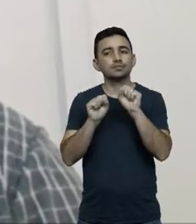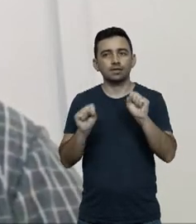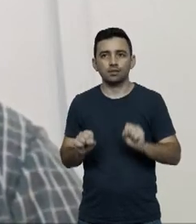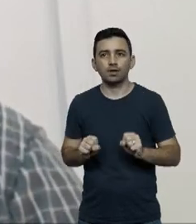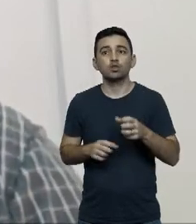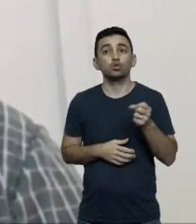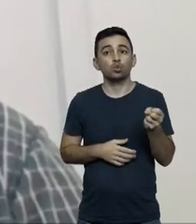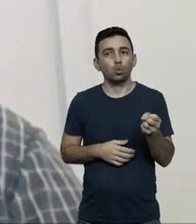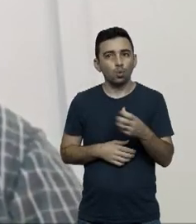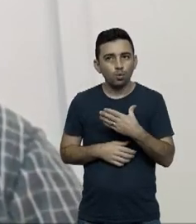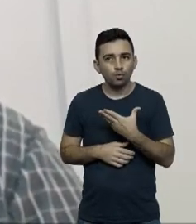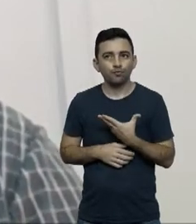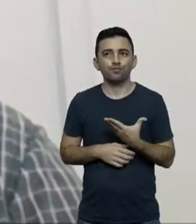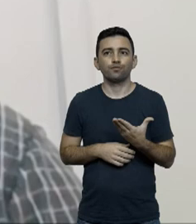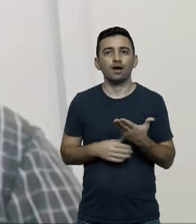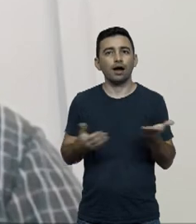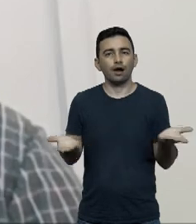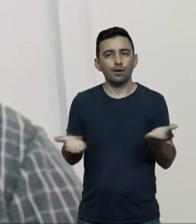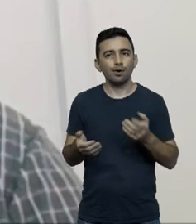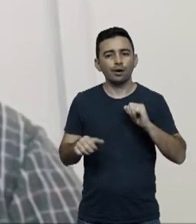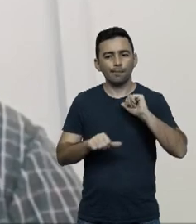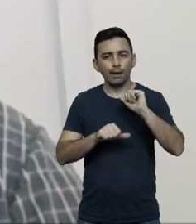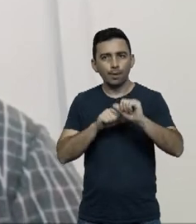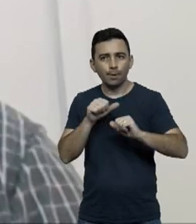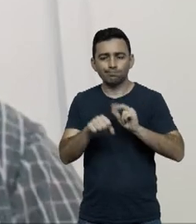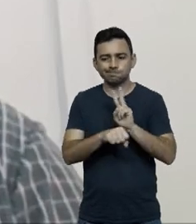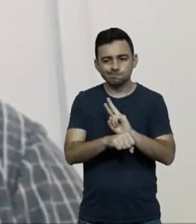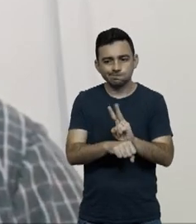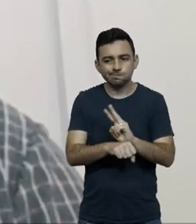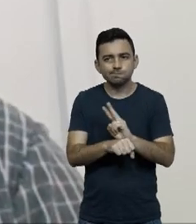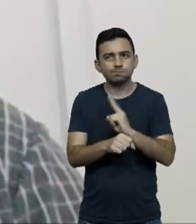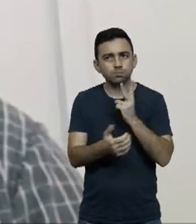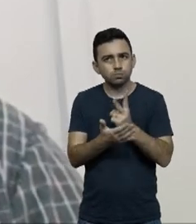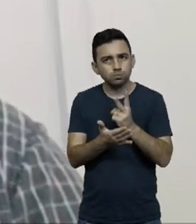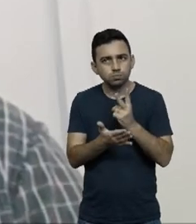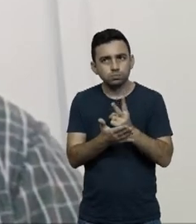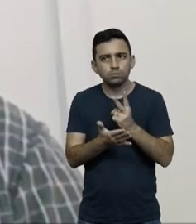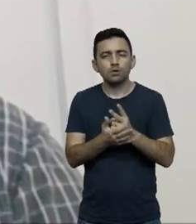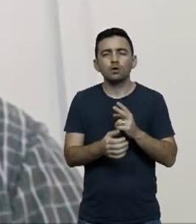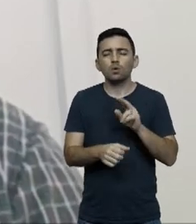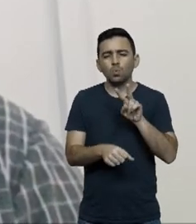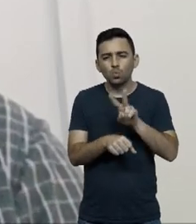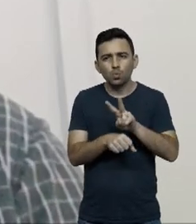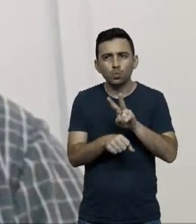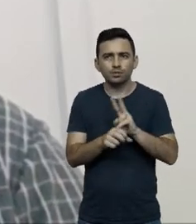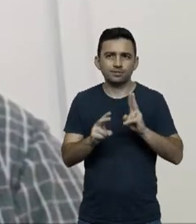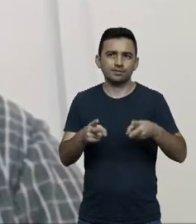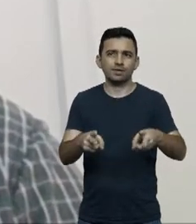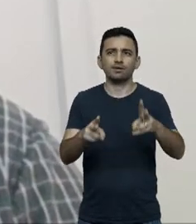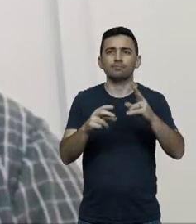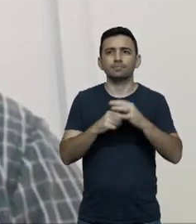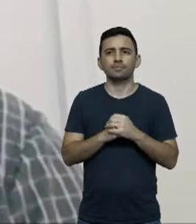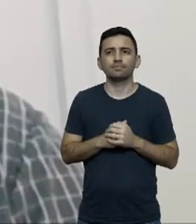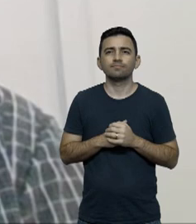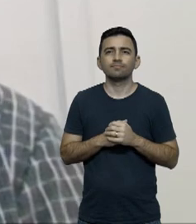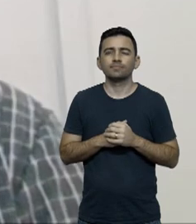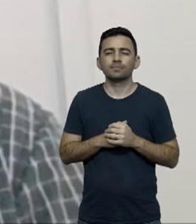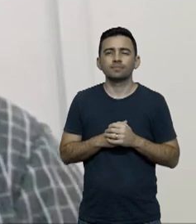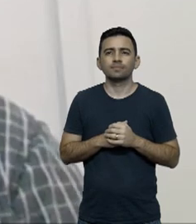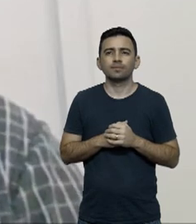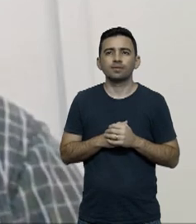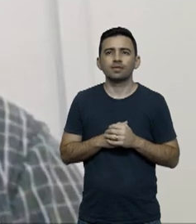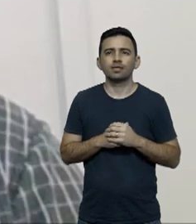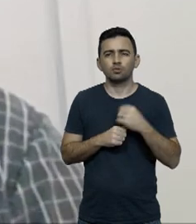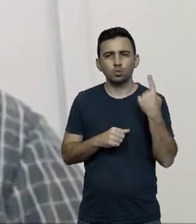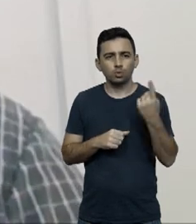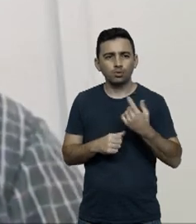sistema que ele está em constante e monitoramente constante aperfeiçoamente tudo que a gente a gente